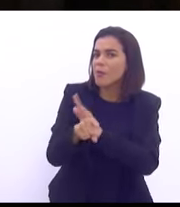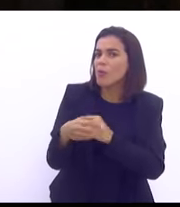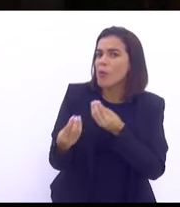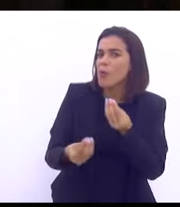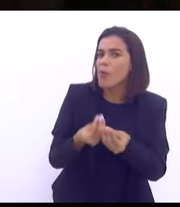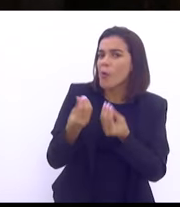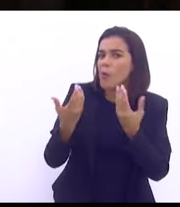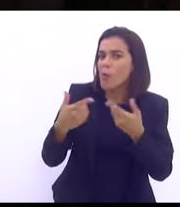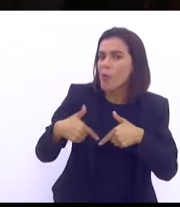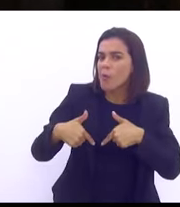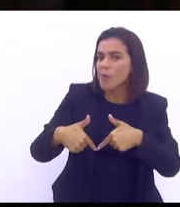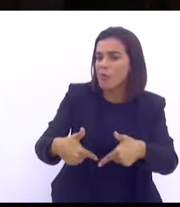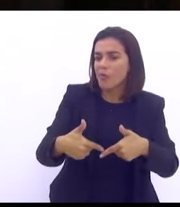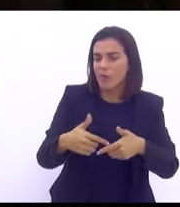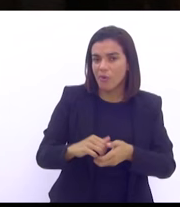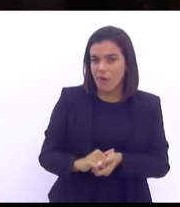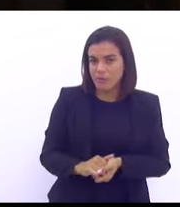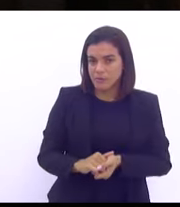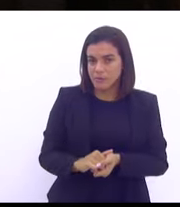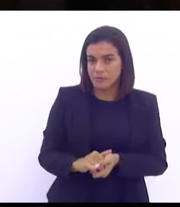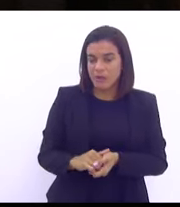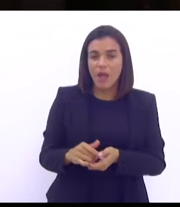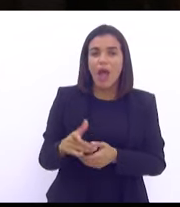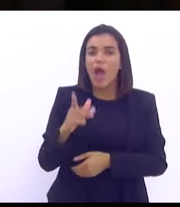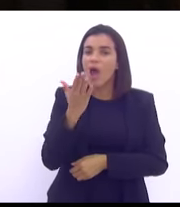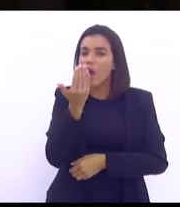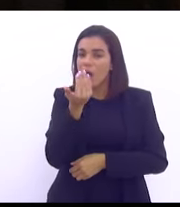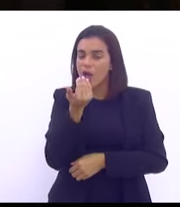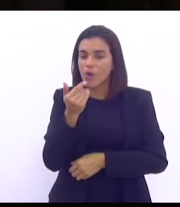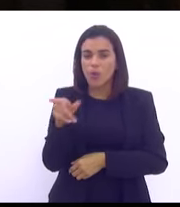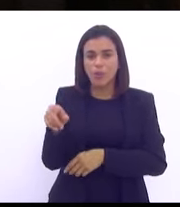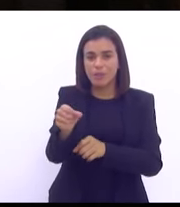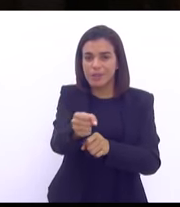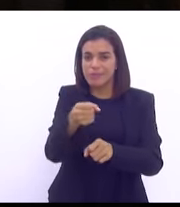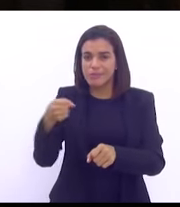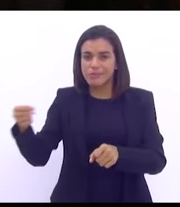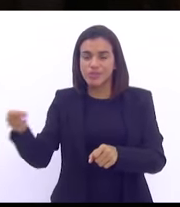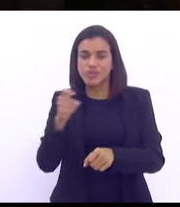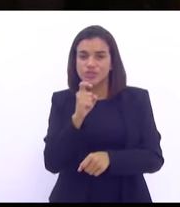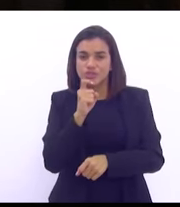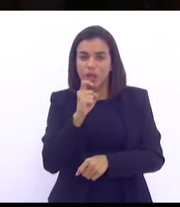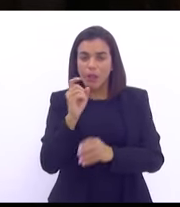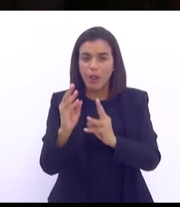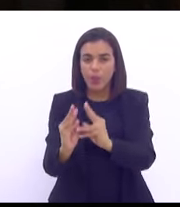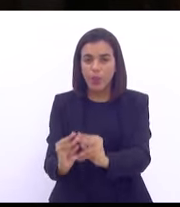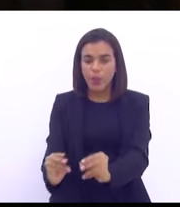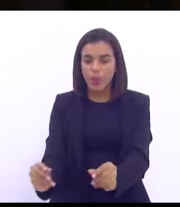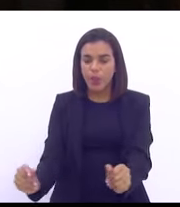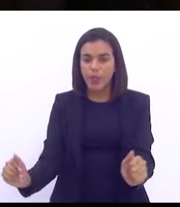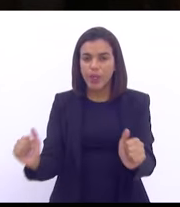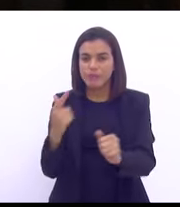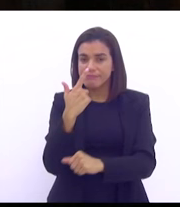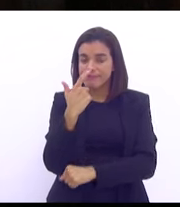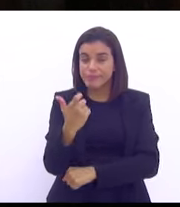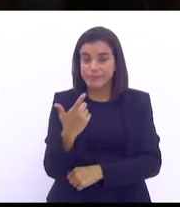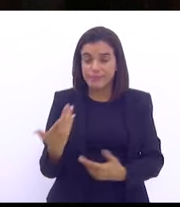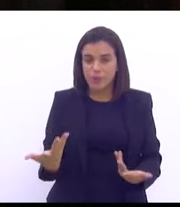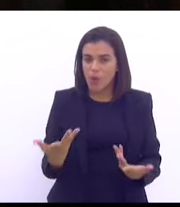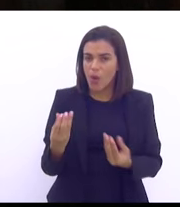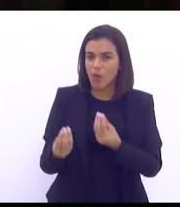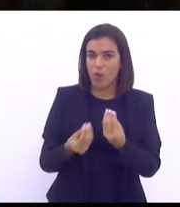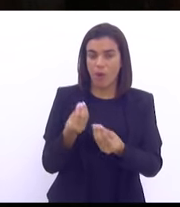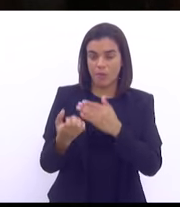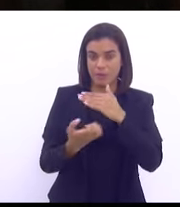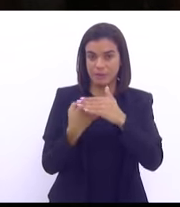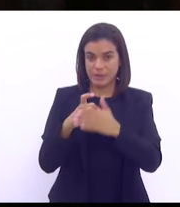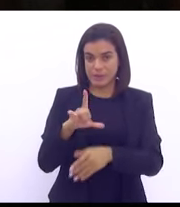fazer? Estragando tudo na geladeira. Como fazer para a Light honrar a sua parte? Eu